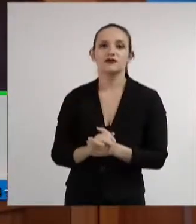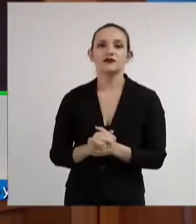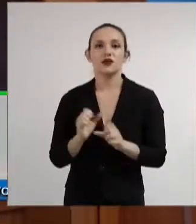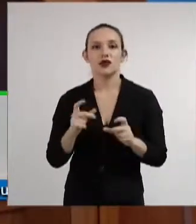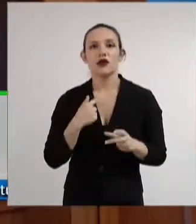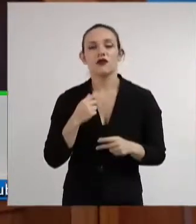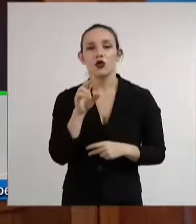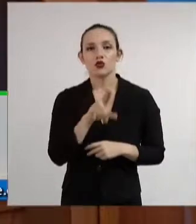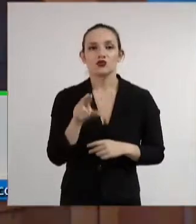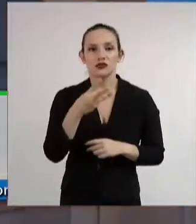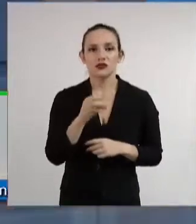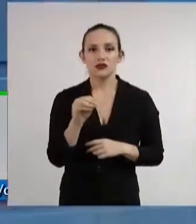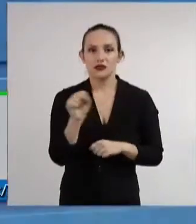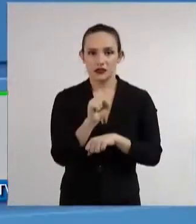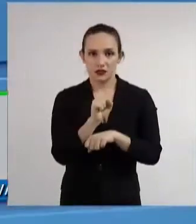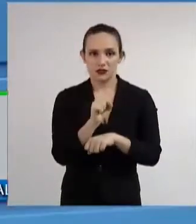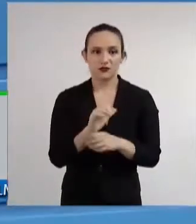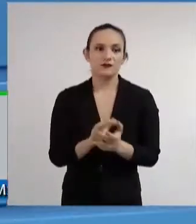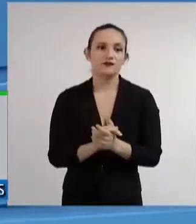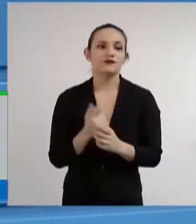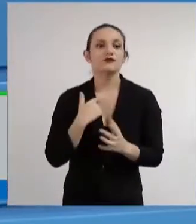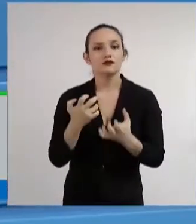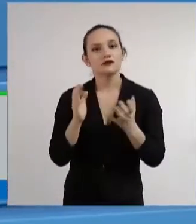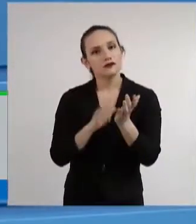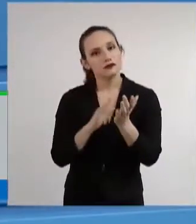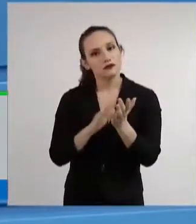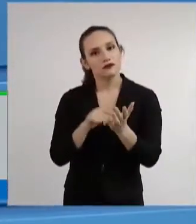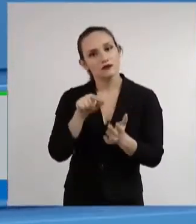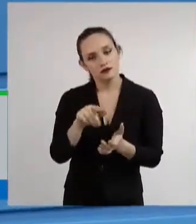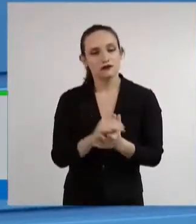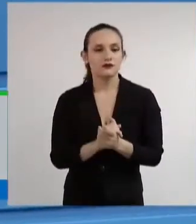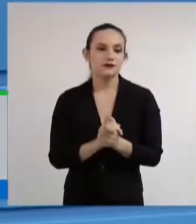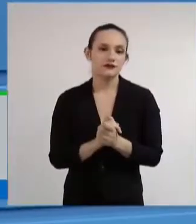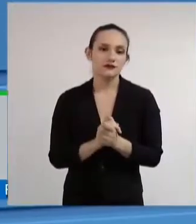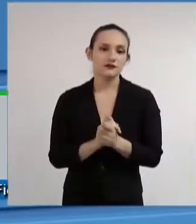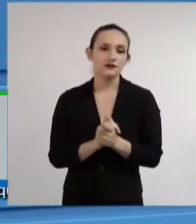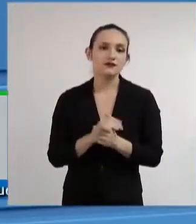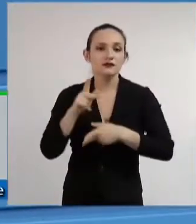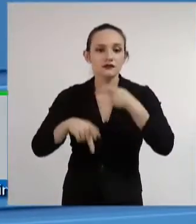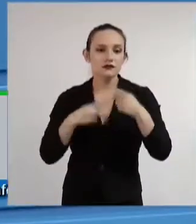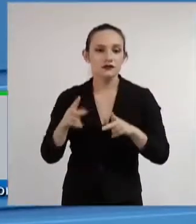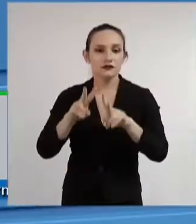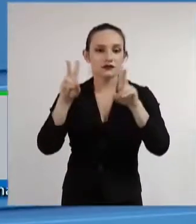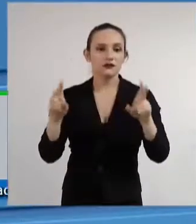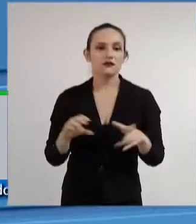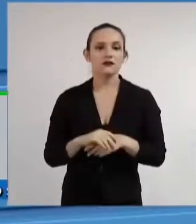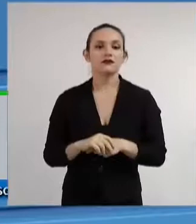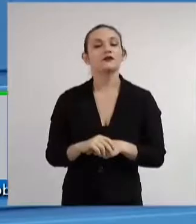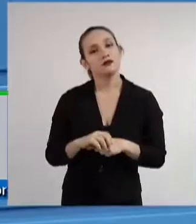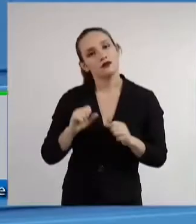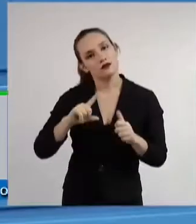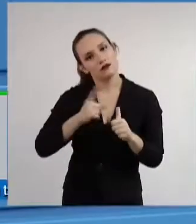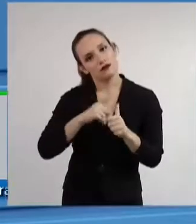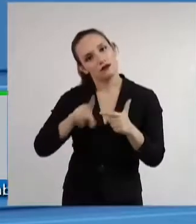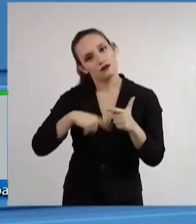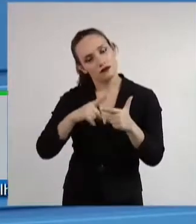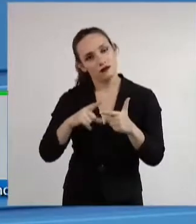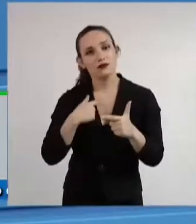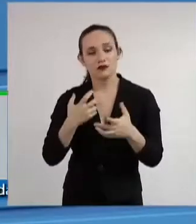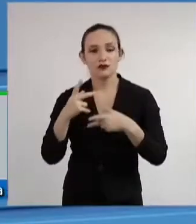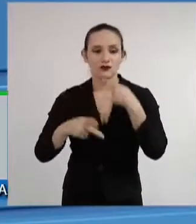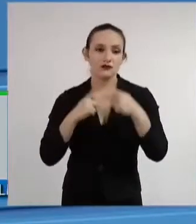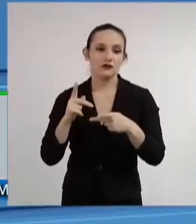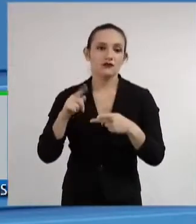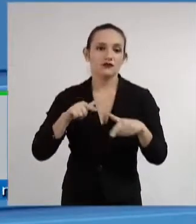segundos, nobre deputado, com certeza. Queria parabenizar Vossa Excelência por trazer esse assunto e, segundo, dizer